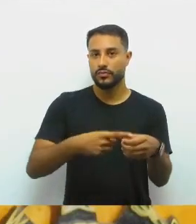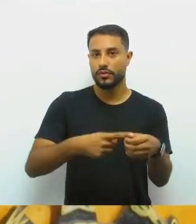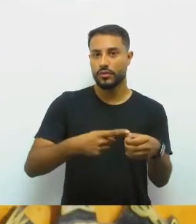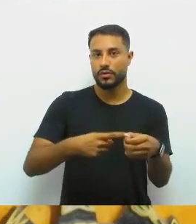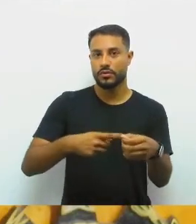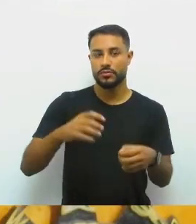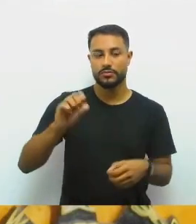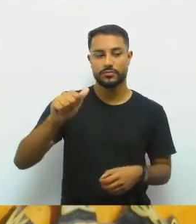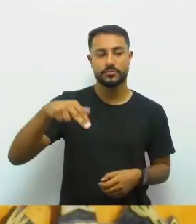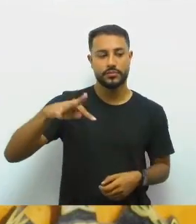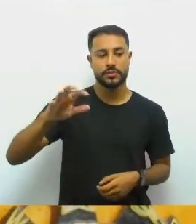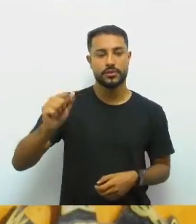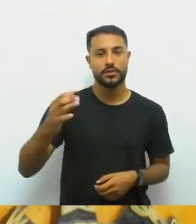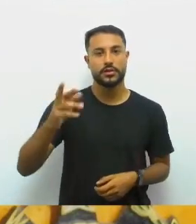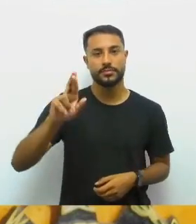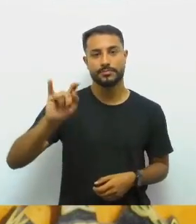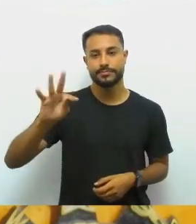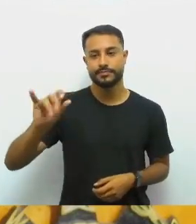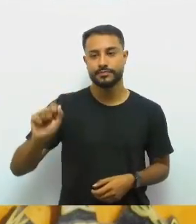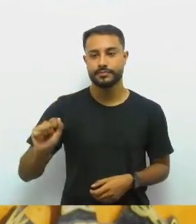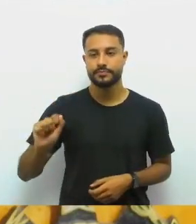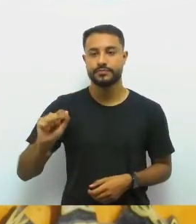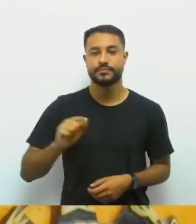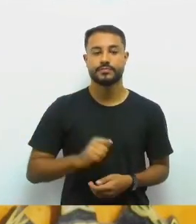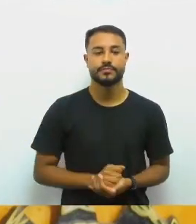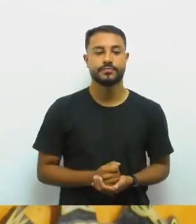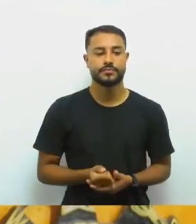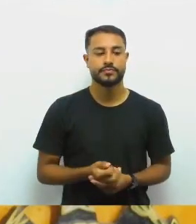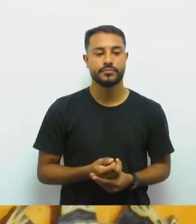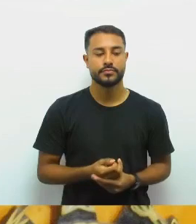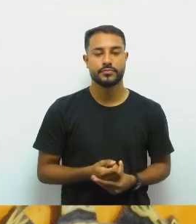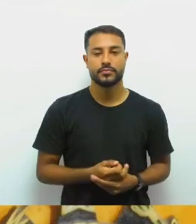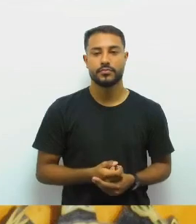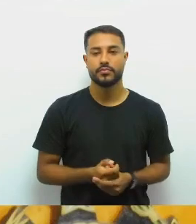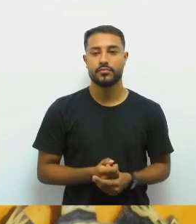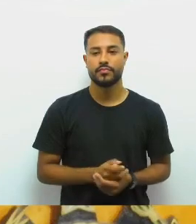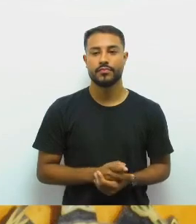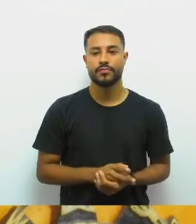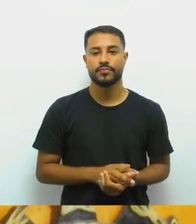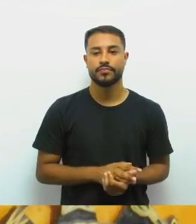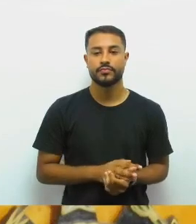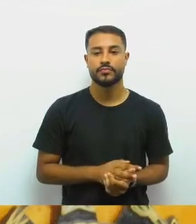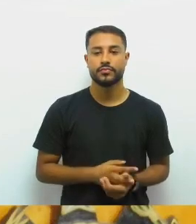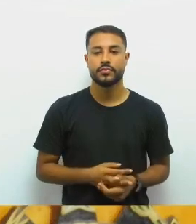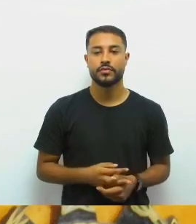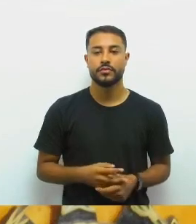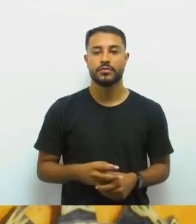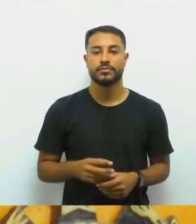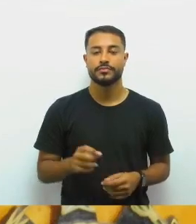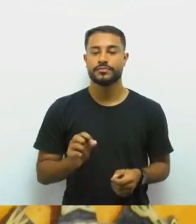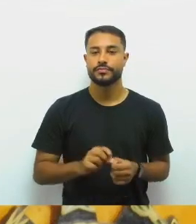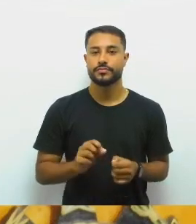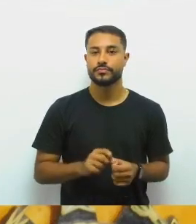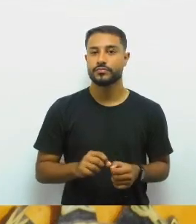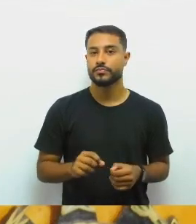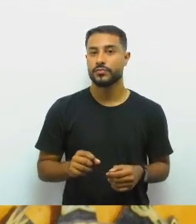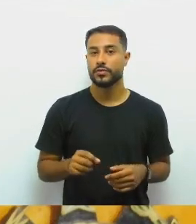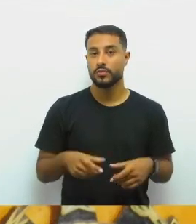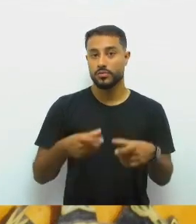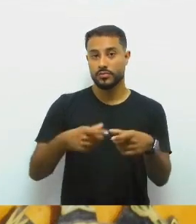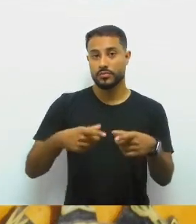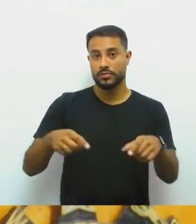Rita do Bracuí. Indicação 4121, indicando ao prefeito municipal a instalação de um bebedouro nas dependências do Campo de